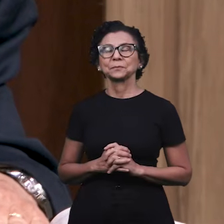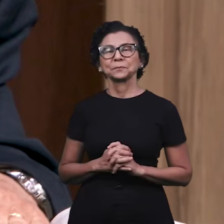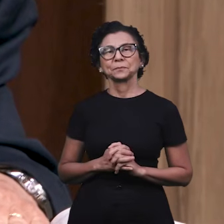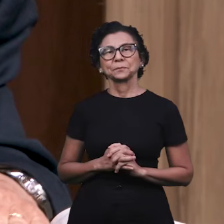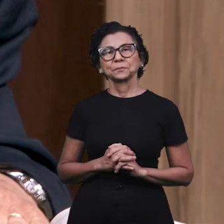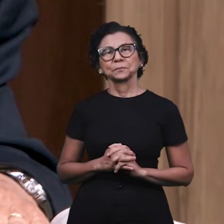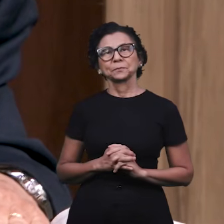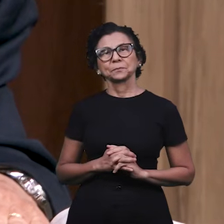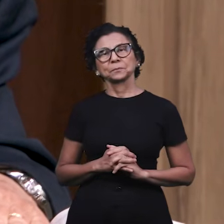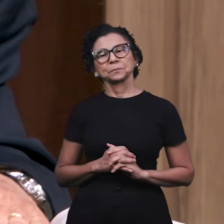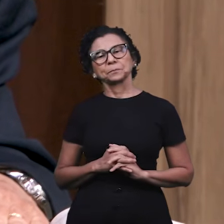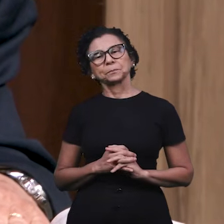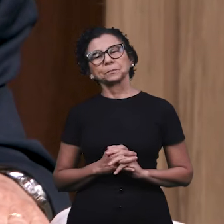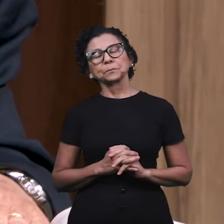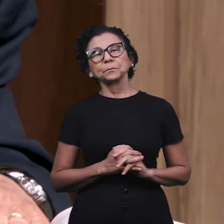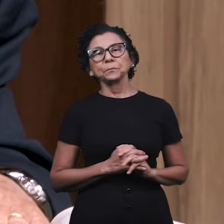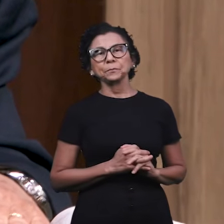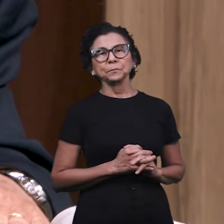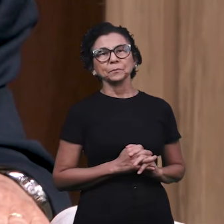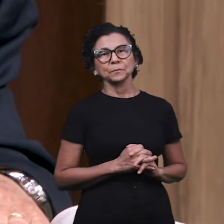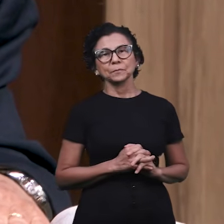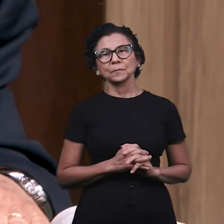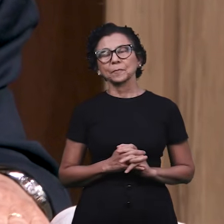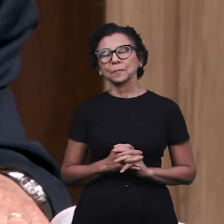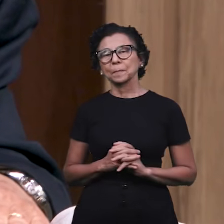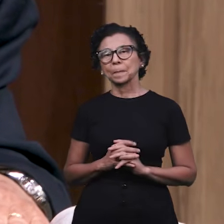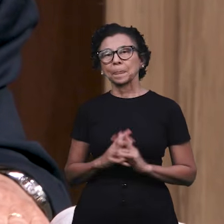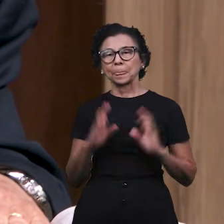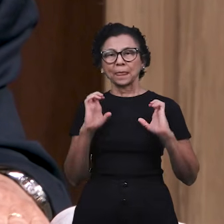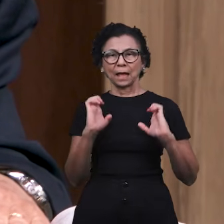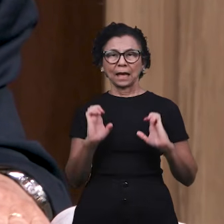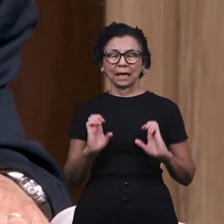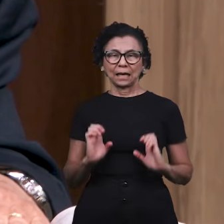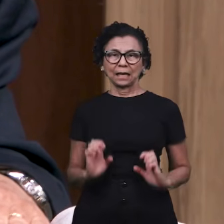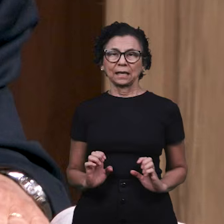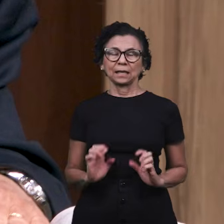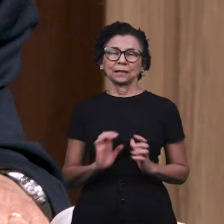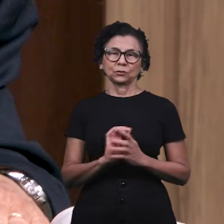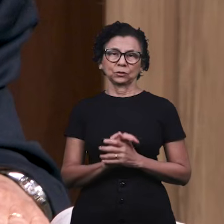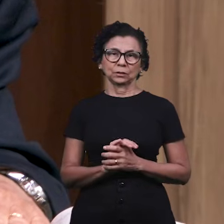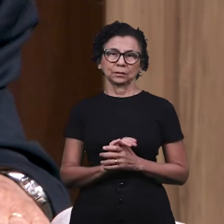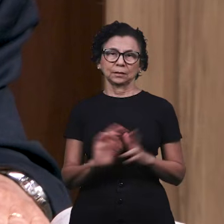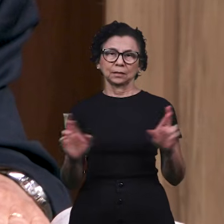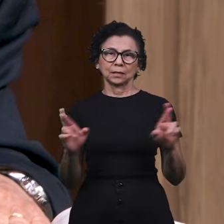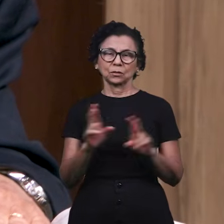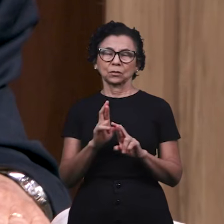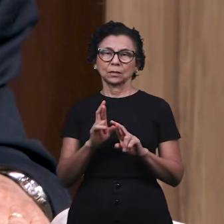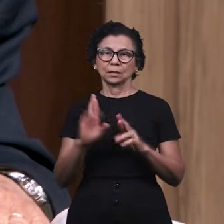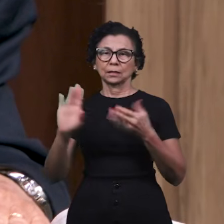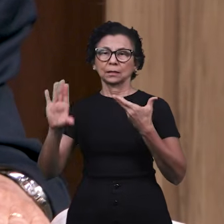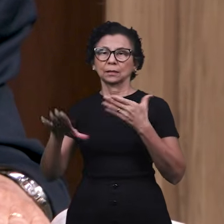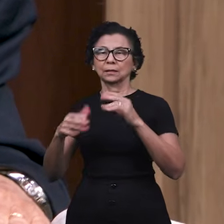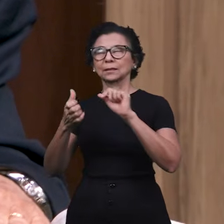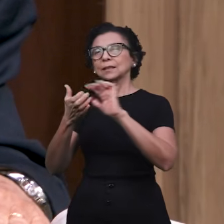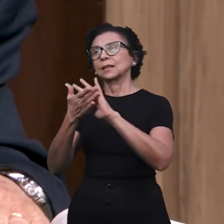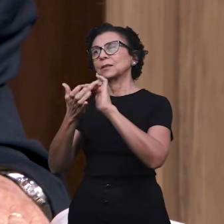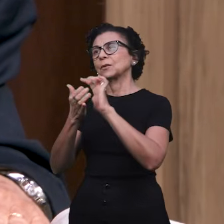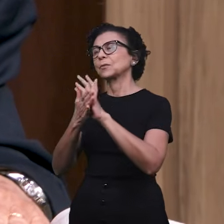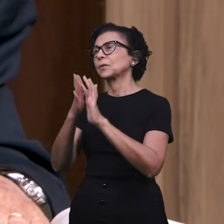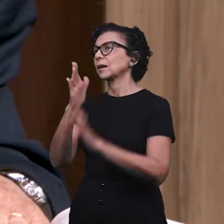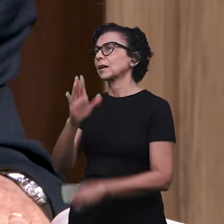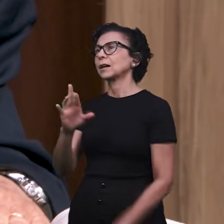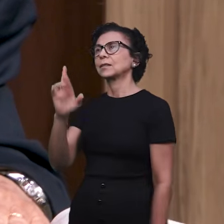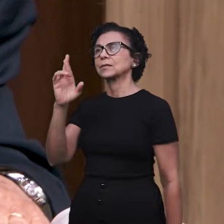seguinte tema: a ética na questão de cantar os louvores ao Senhor e cantar